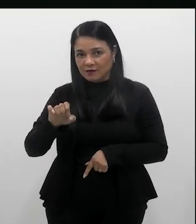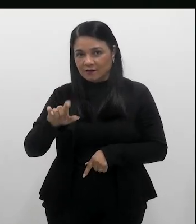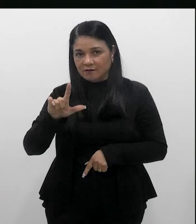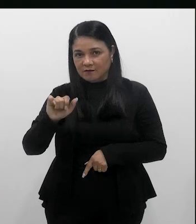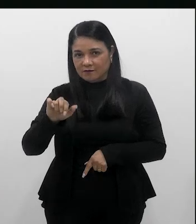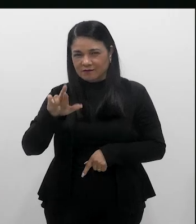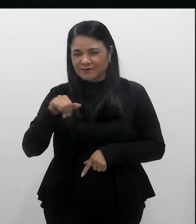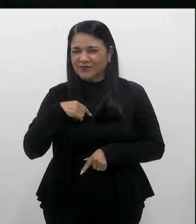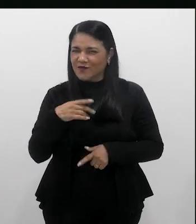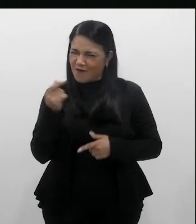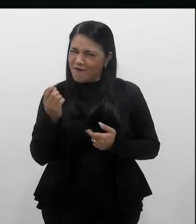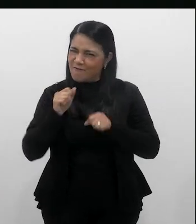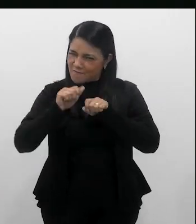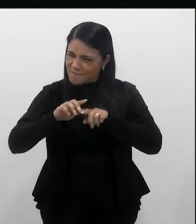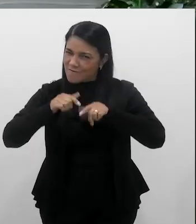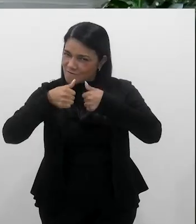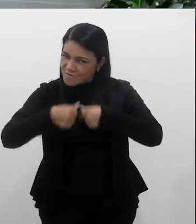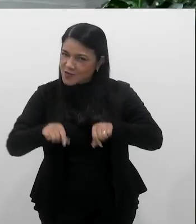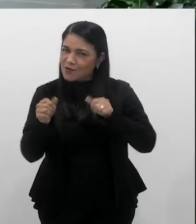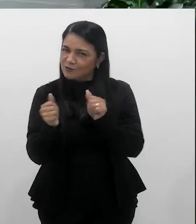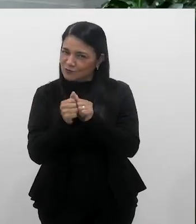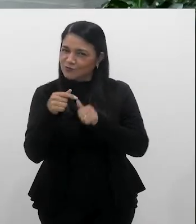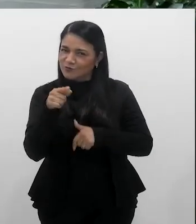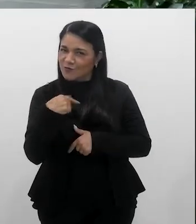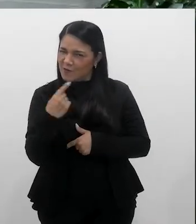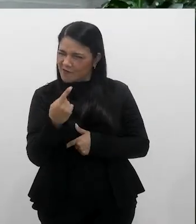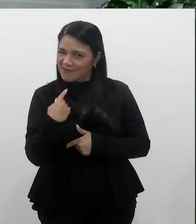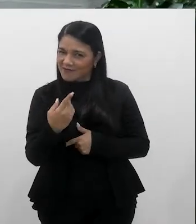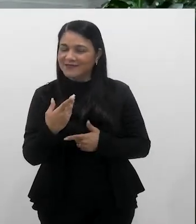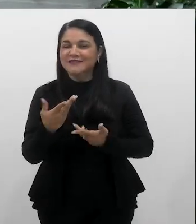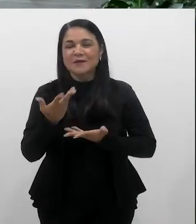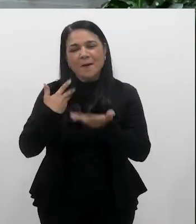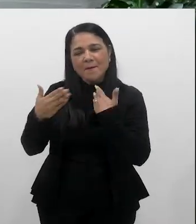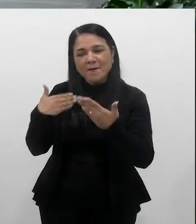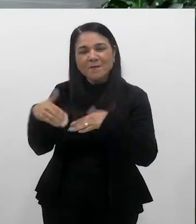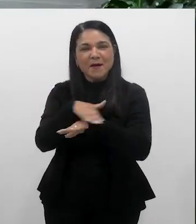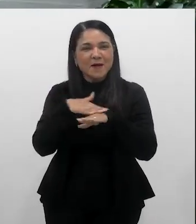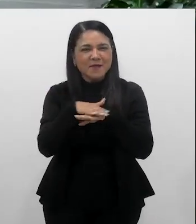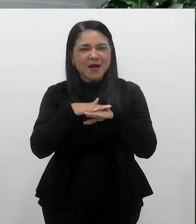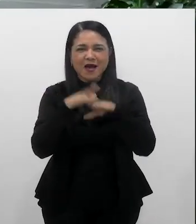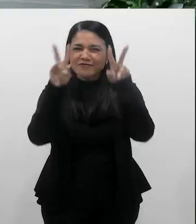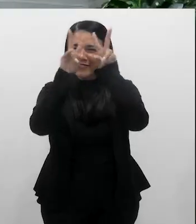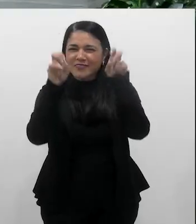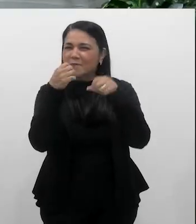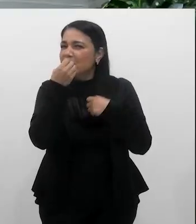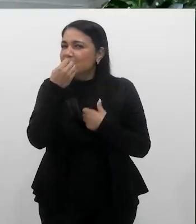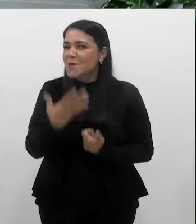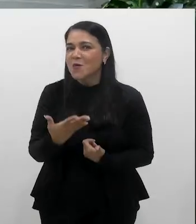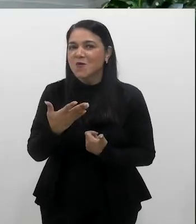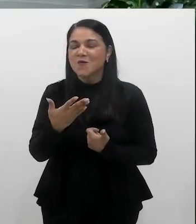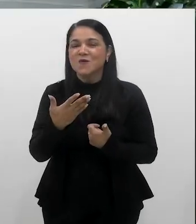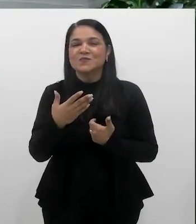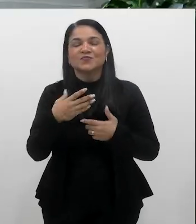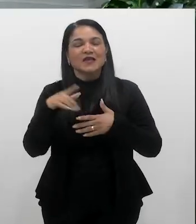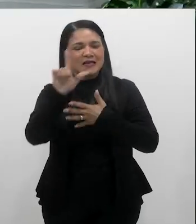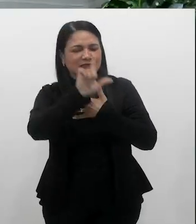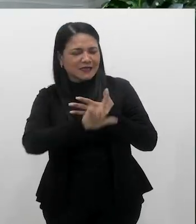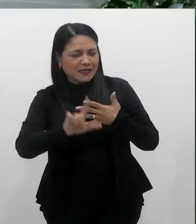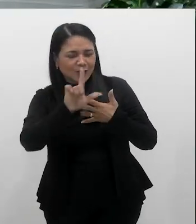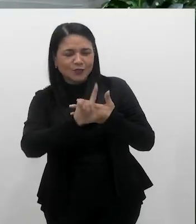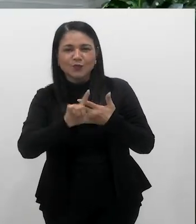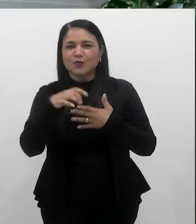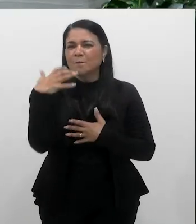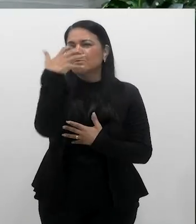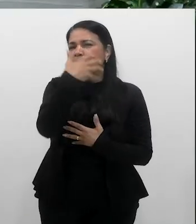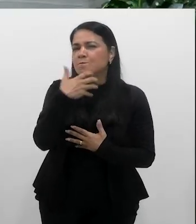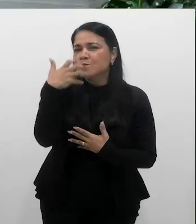porque esse papo promete. Promete, né, gente? A gente vai falar de tudo que é bom. A gente vai falar de literatura,